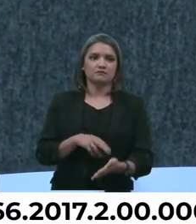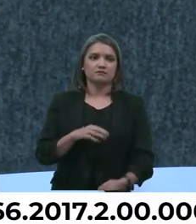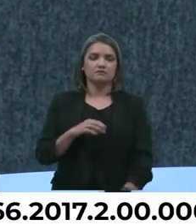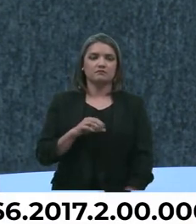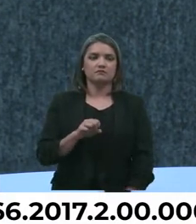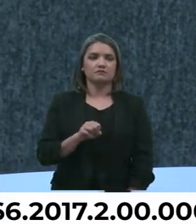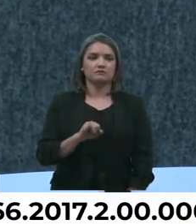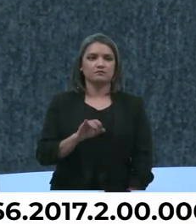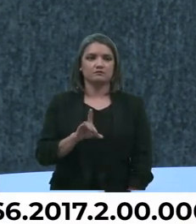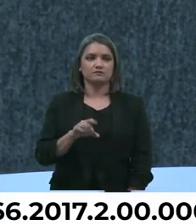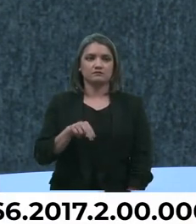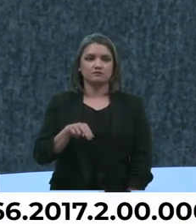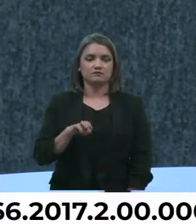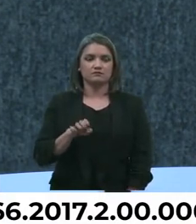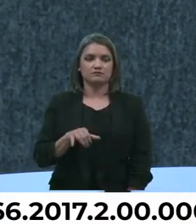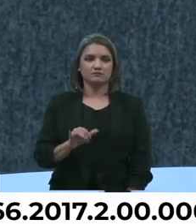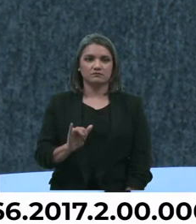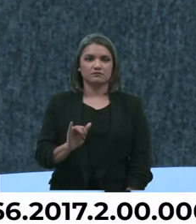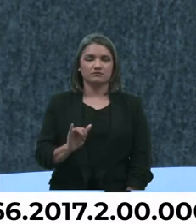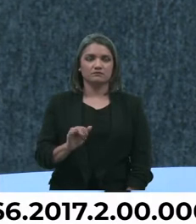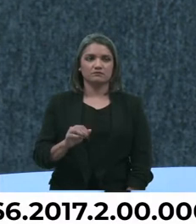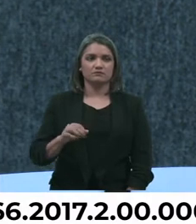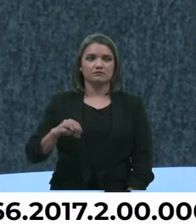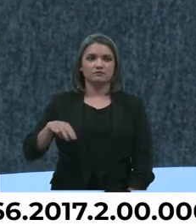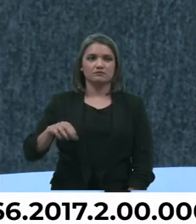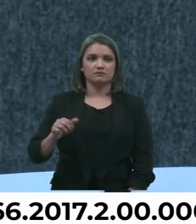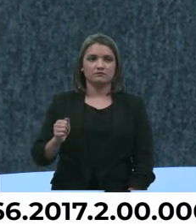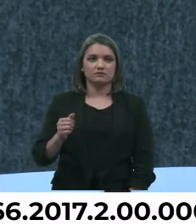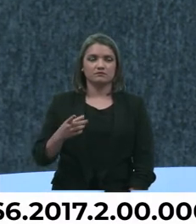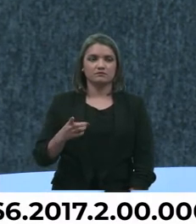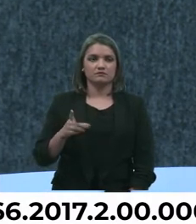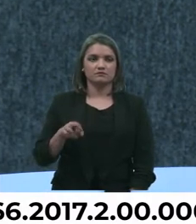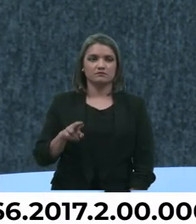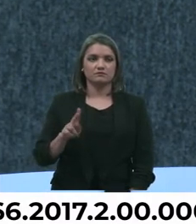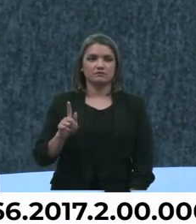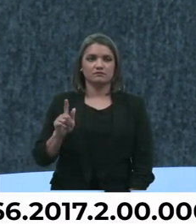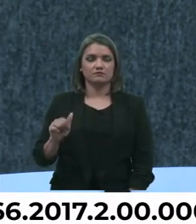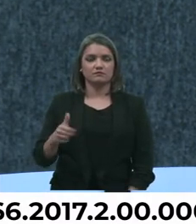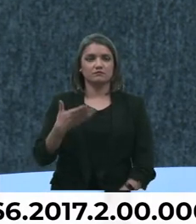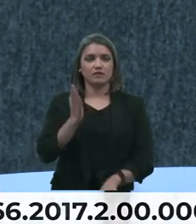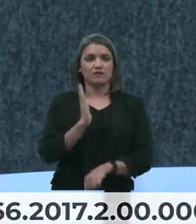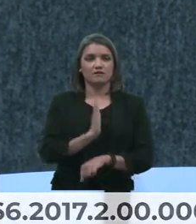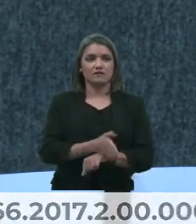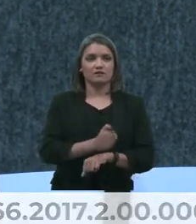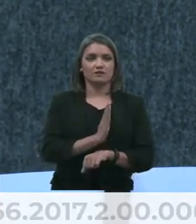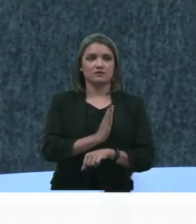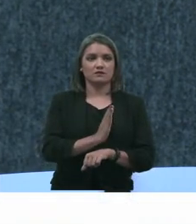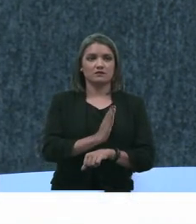Sidney Madruga. Vencidos os conselheiros